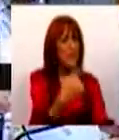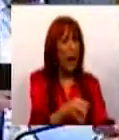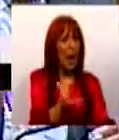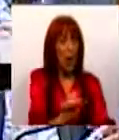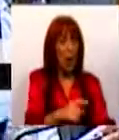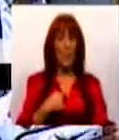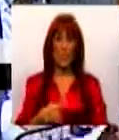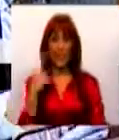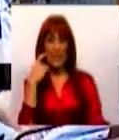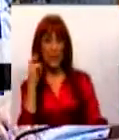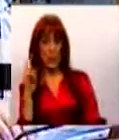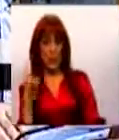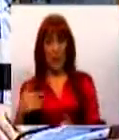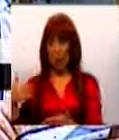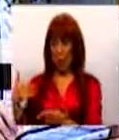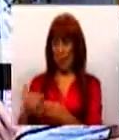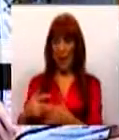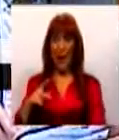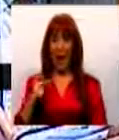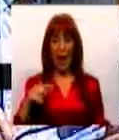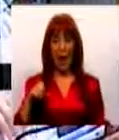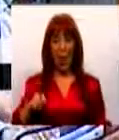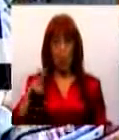foi detectado até agora pela ANACOM